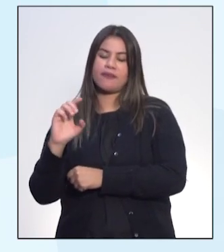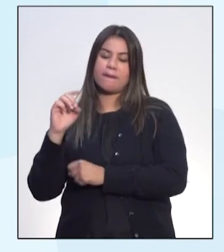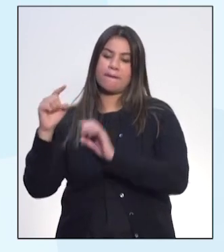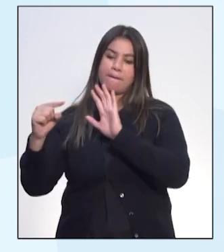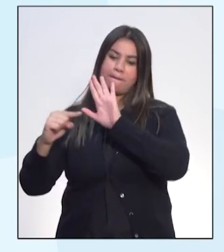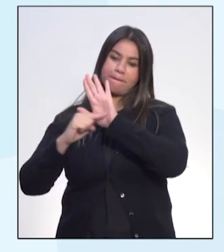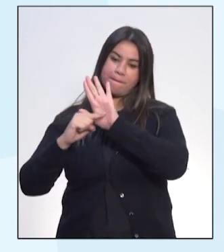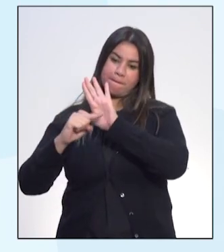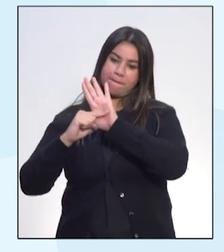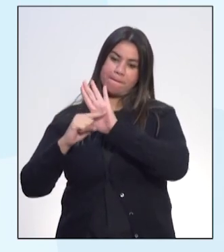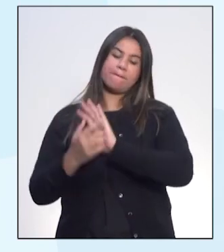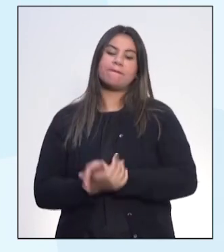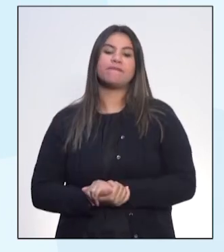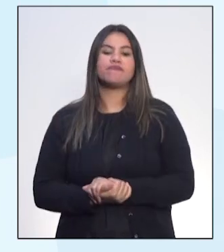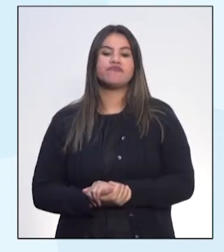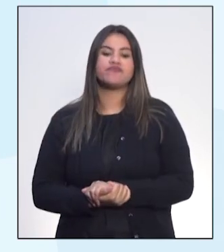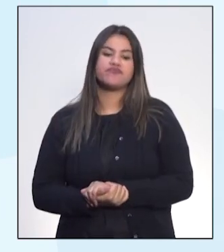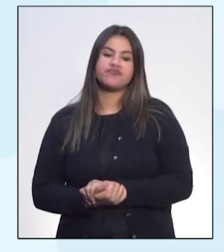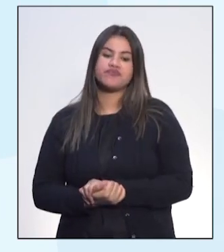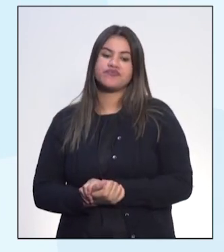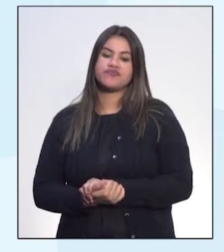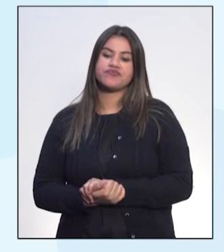favor.